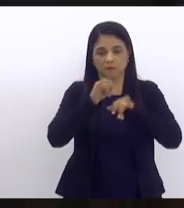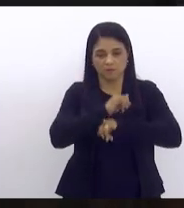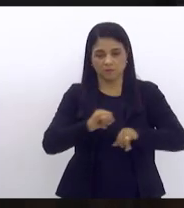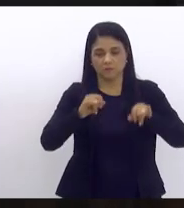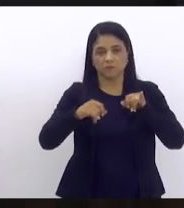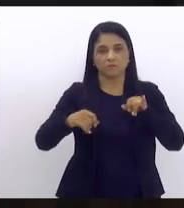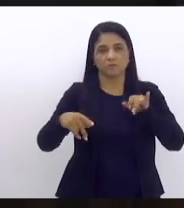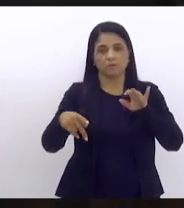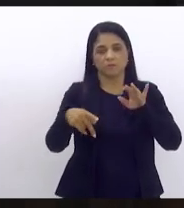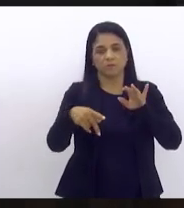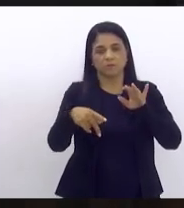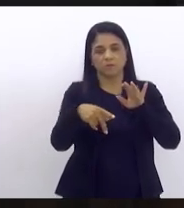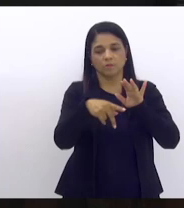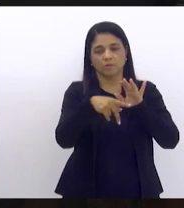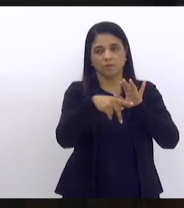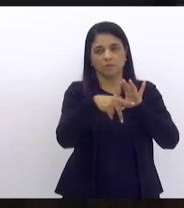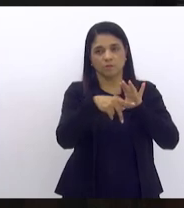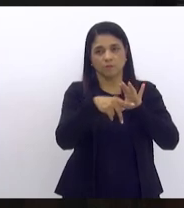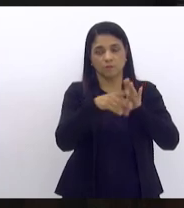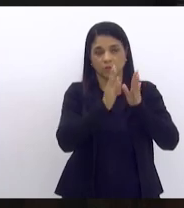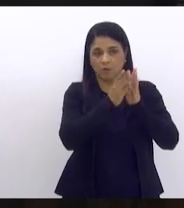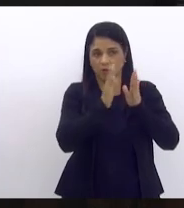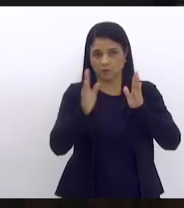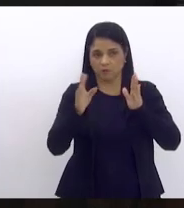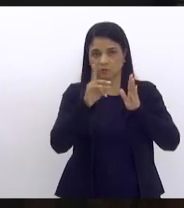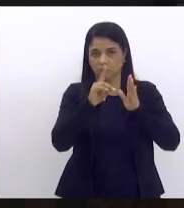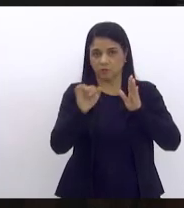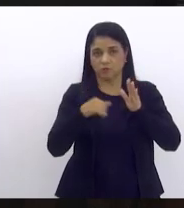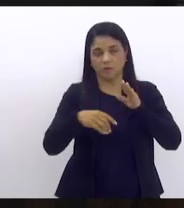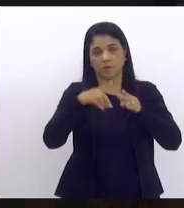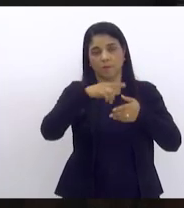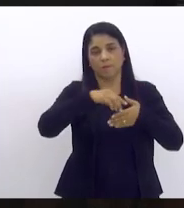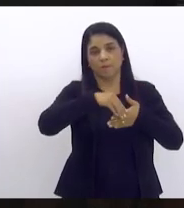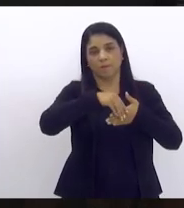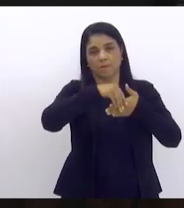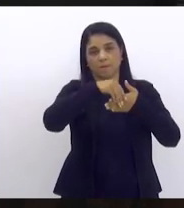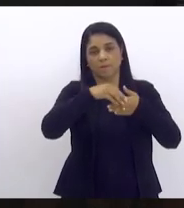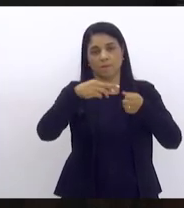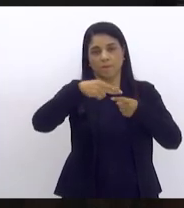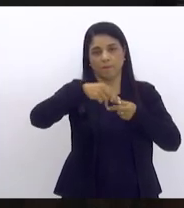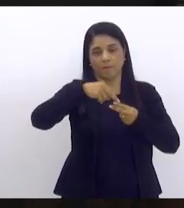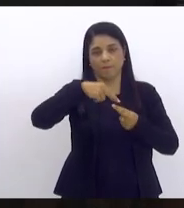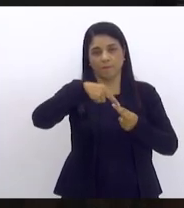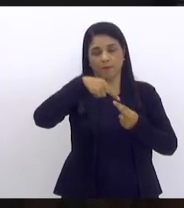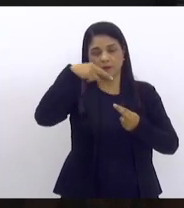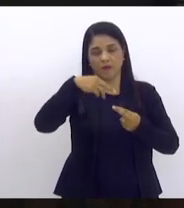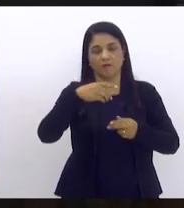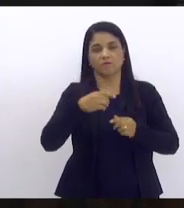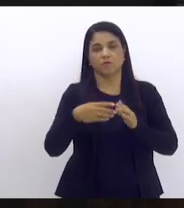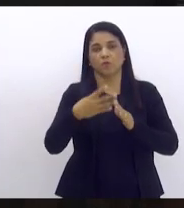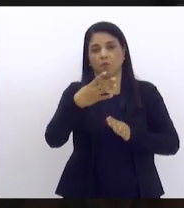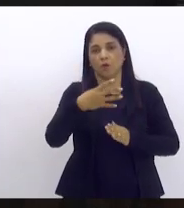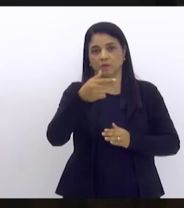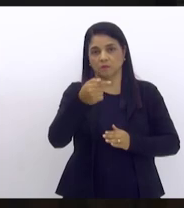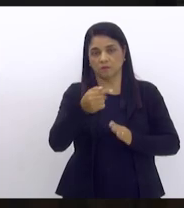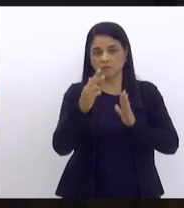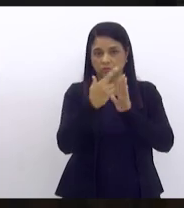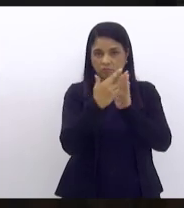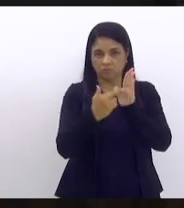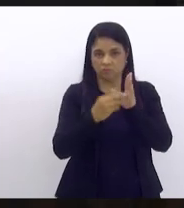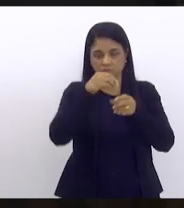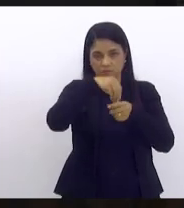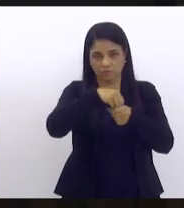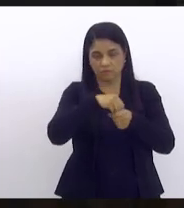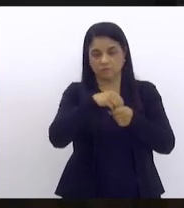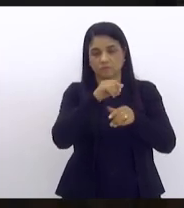Anuncio, incluídos na ordem do dia de acordo com o parágrafo 3º do artigo 47 do Regimento Interno, em